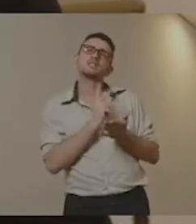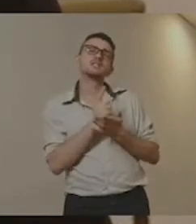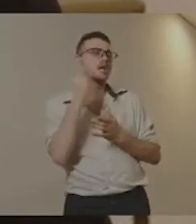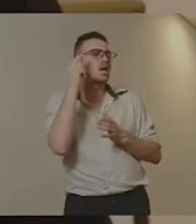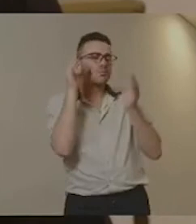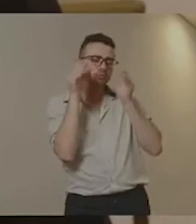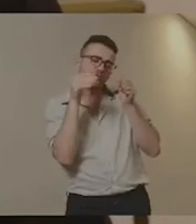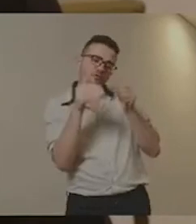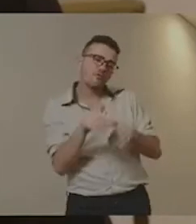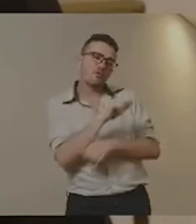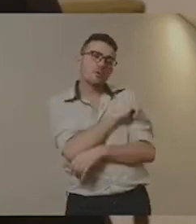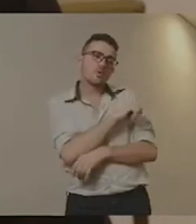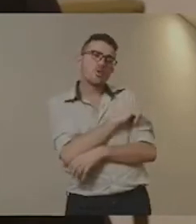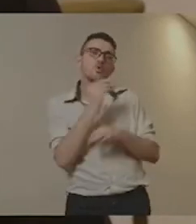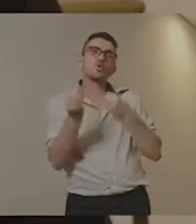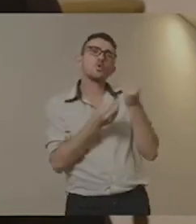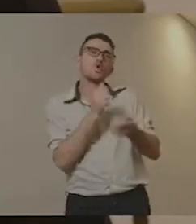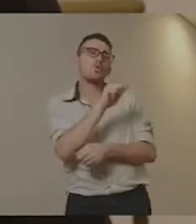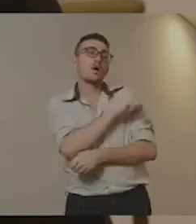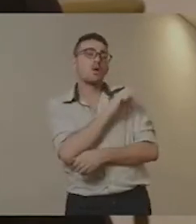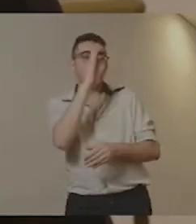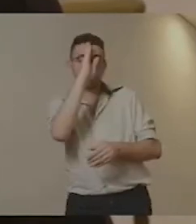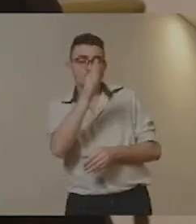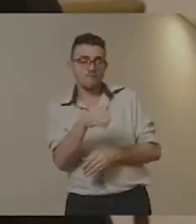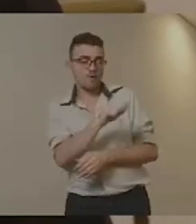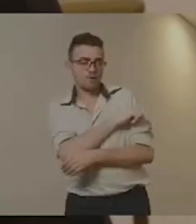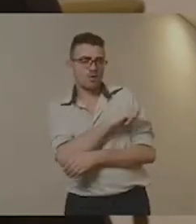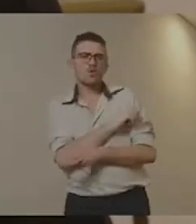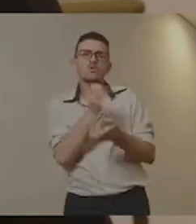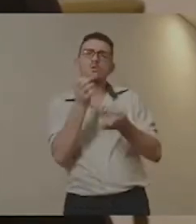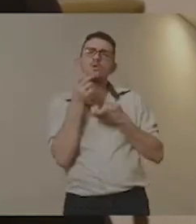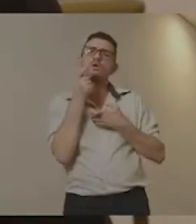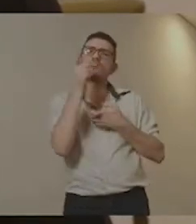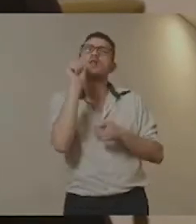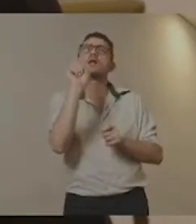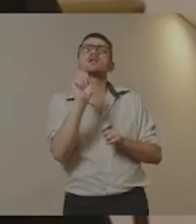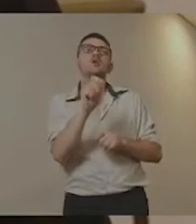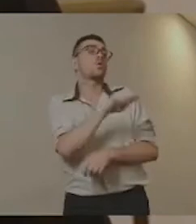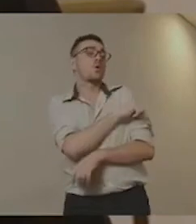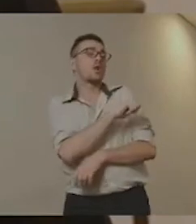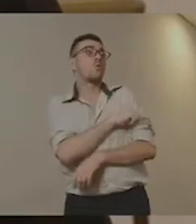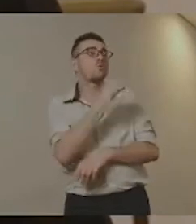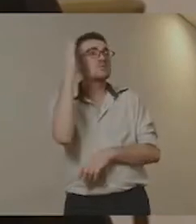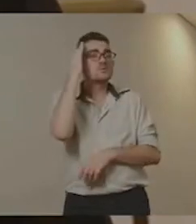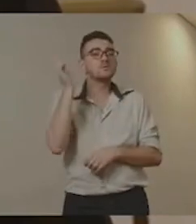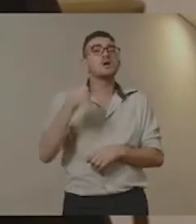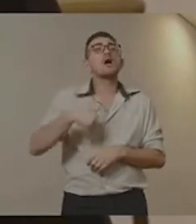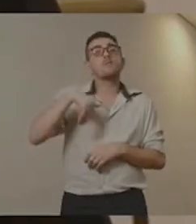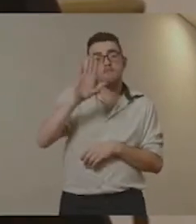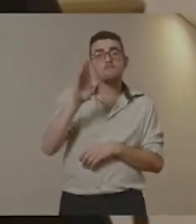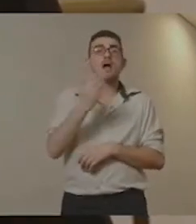que eu quero dizer? Às vezes o aluno sabe mais dos próprios colegas do que o professor. Os alunos sabem o coleguinha que